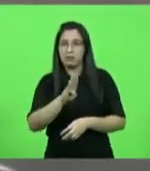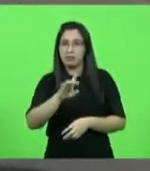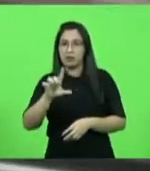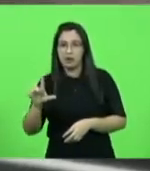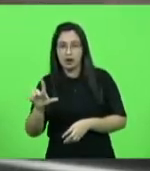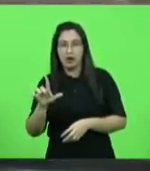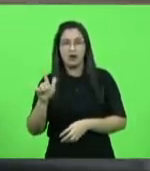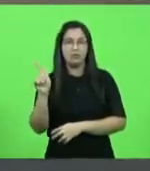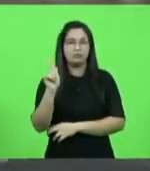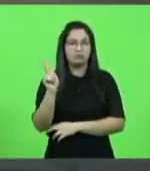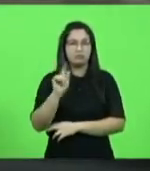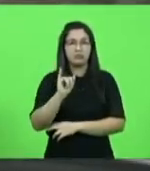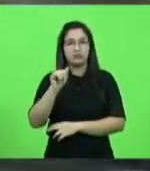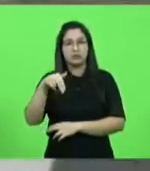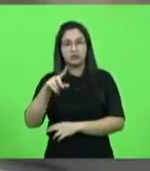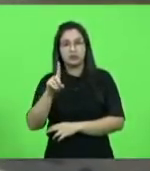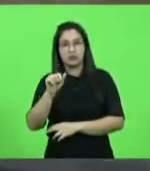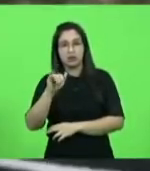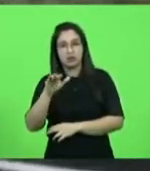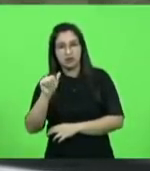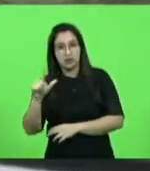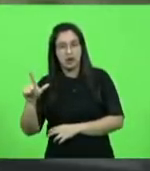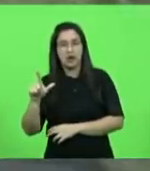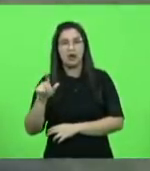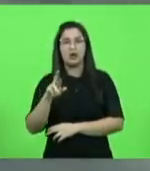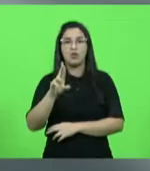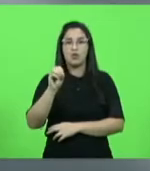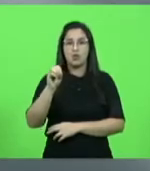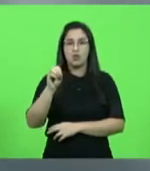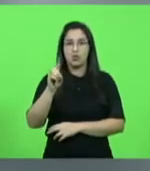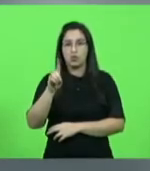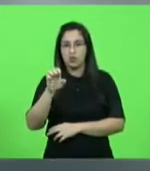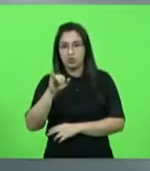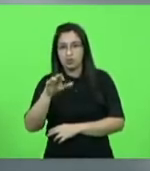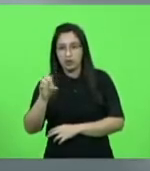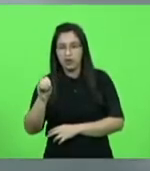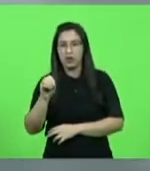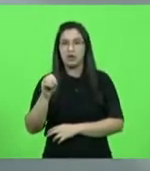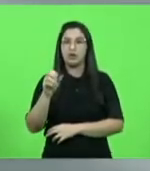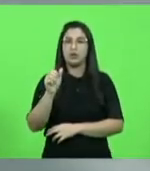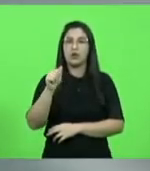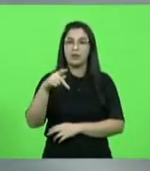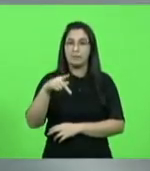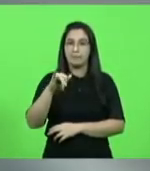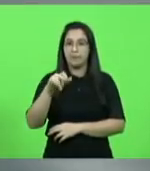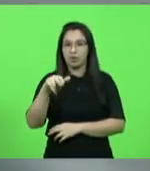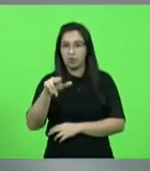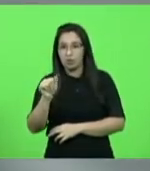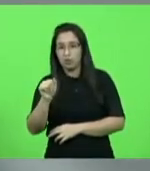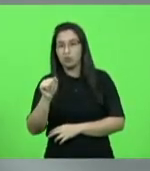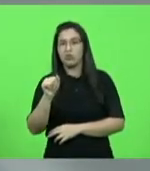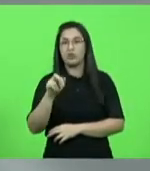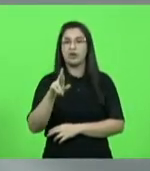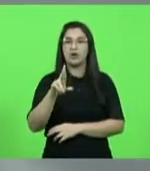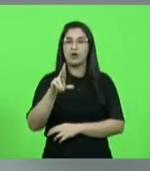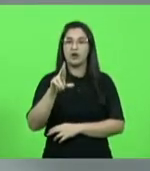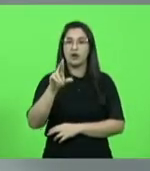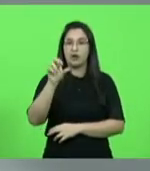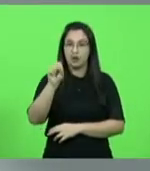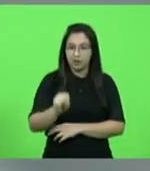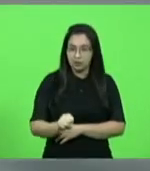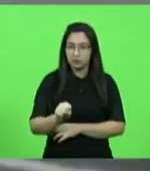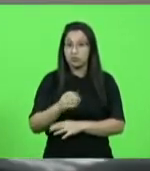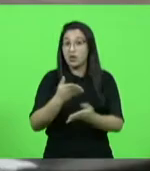por Indaial, passa por Rodeio, Ascurra, Apiúna, Ibirama, Lontras, Rio do Sul, são